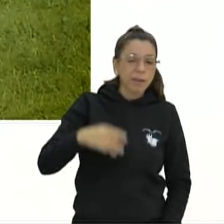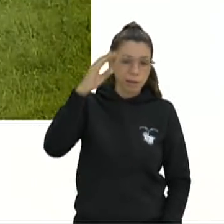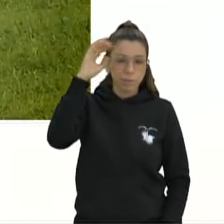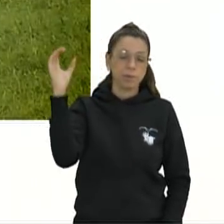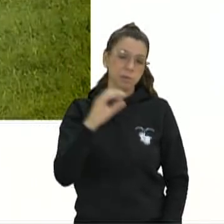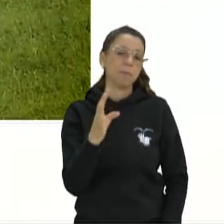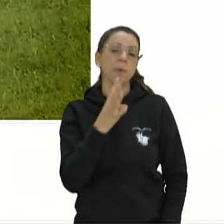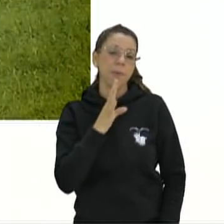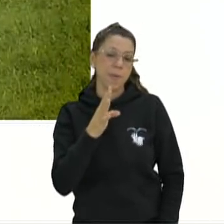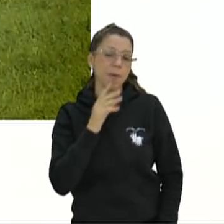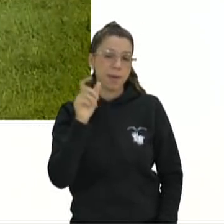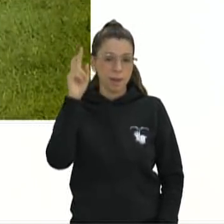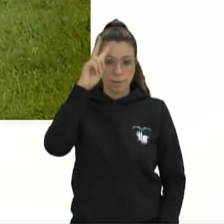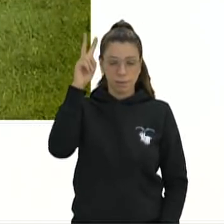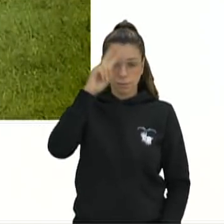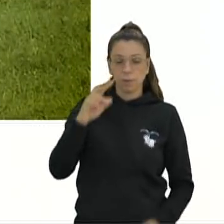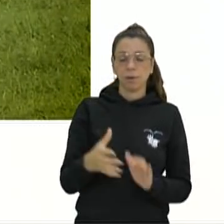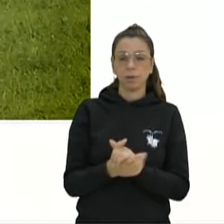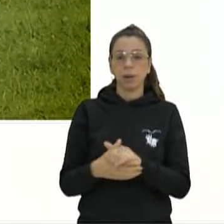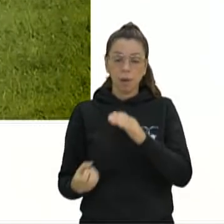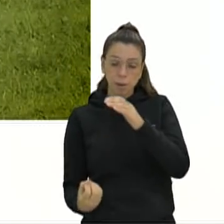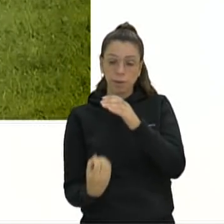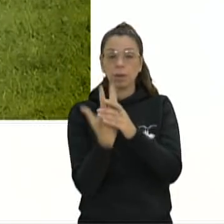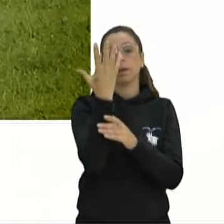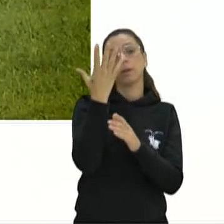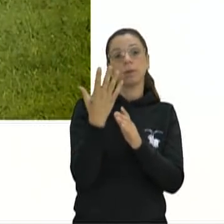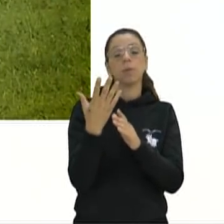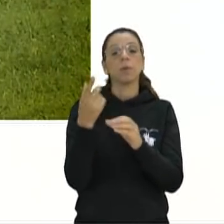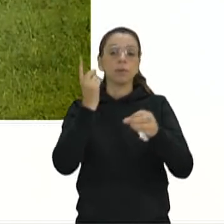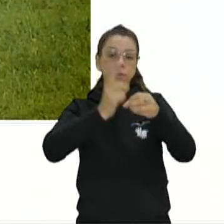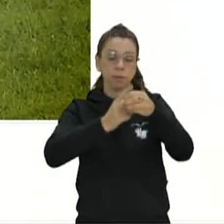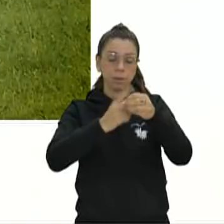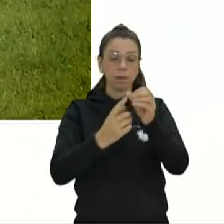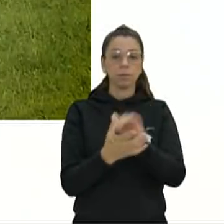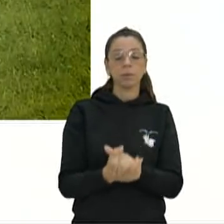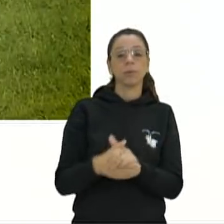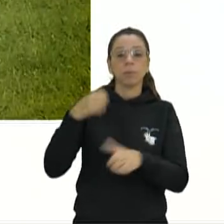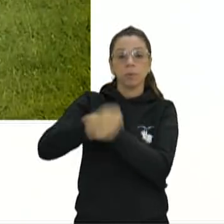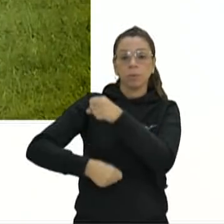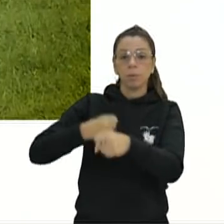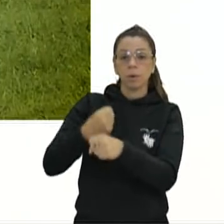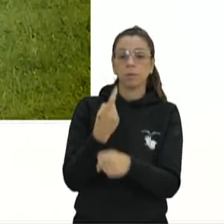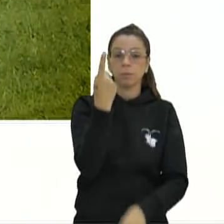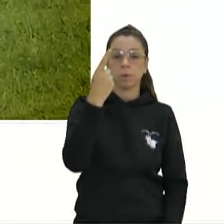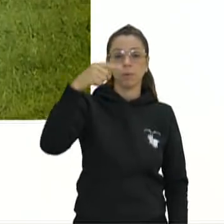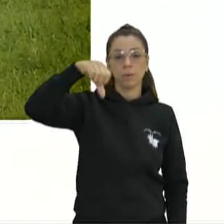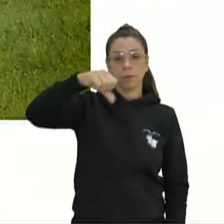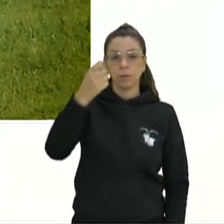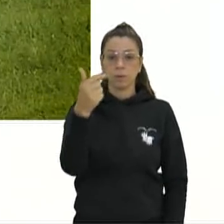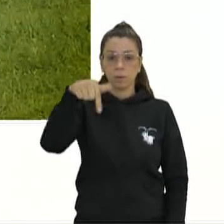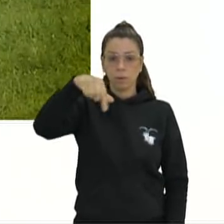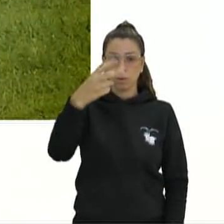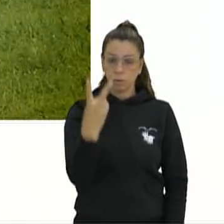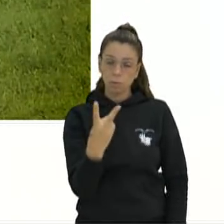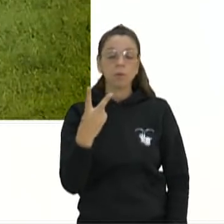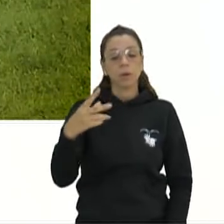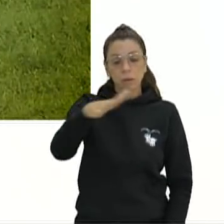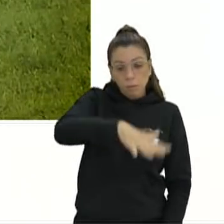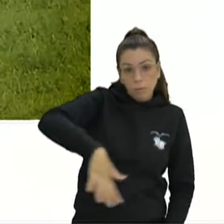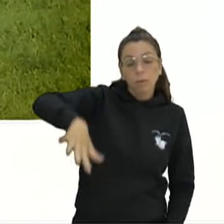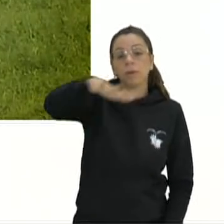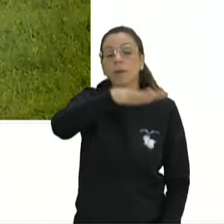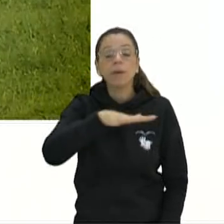foi um dos fundadores aqui da cidade. No ano de 1972, essa região toda aqui foi transformada em parque, no